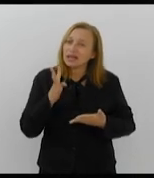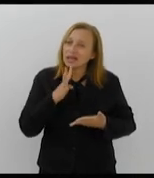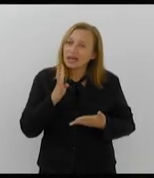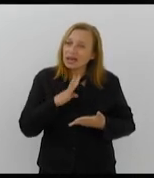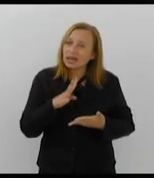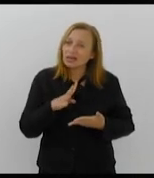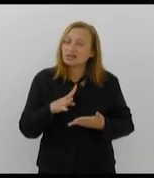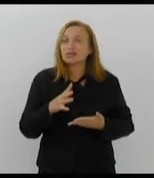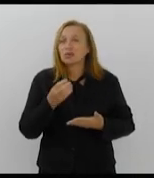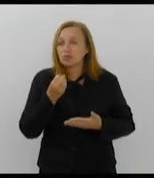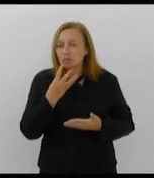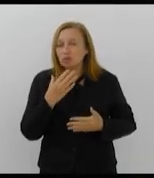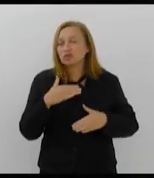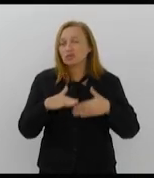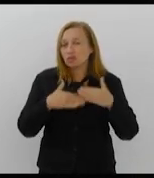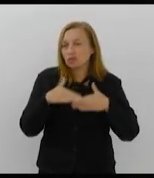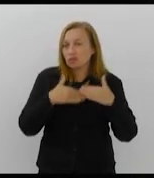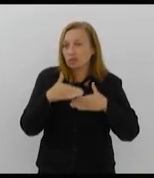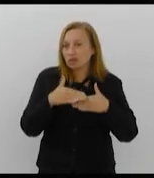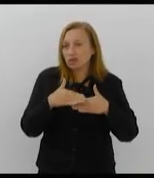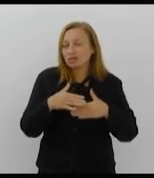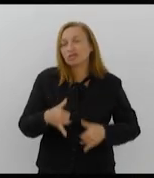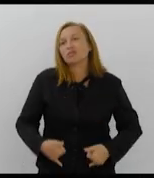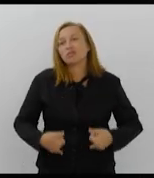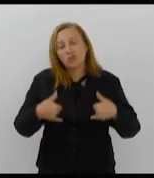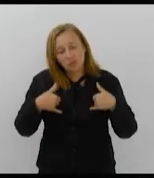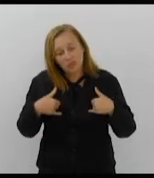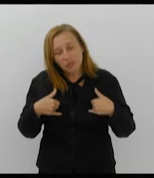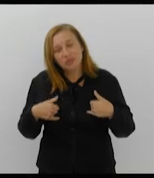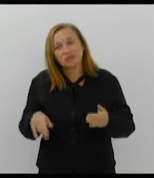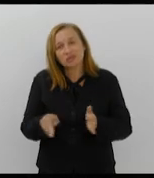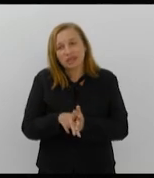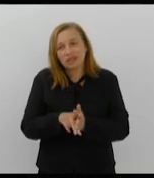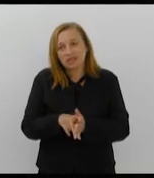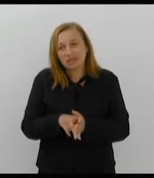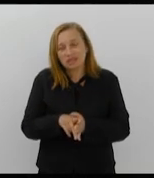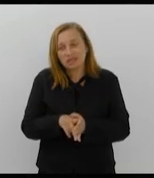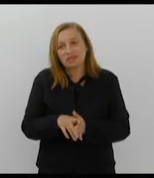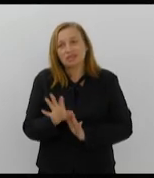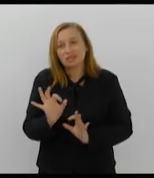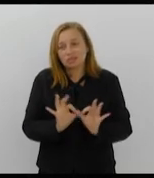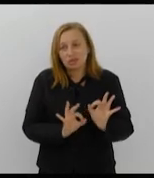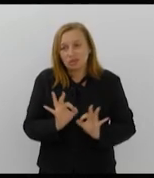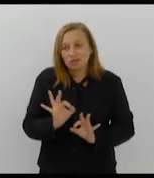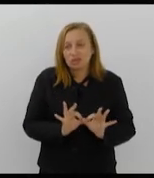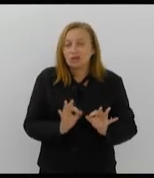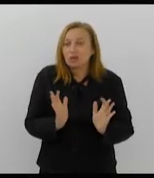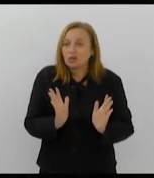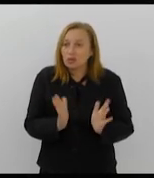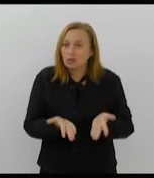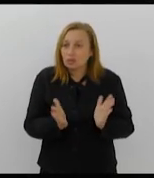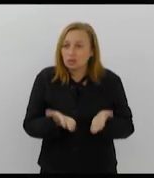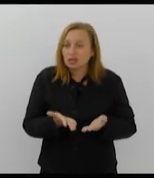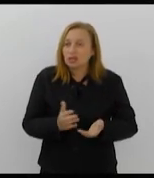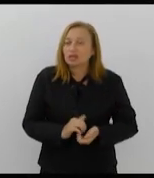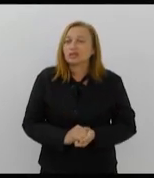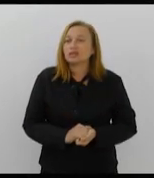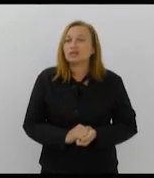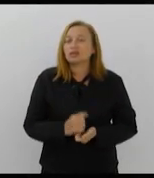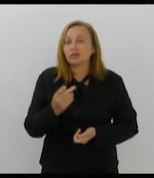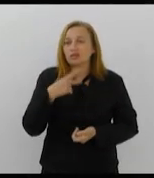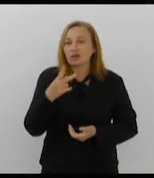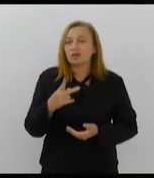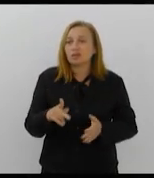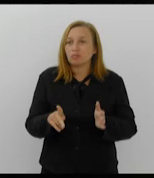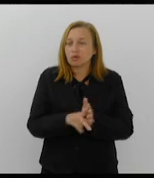rendido bons frutos, e me orgulho muito de fazer parte deste projeto que hoje, eu digo que é um